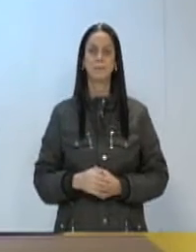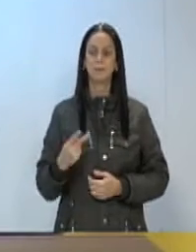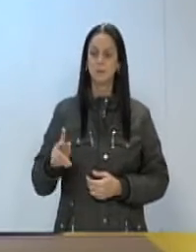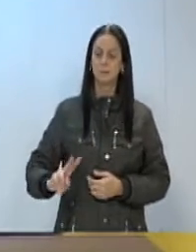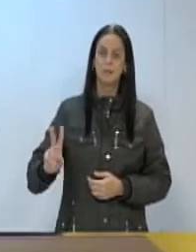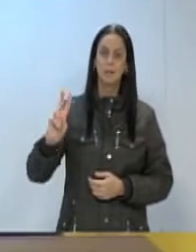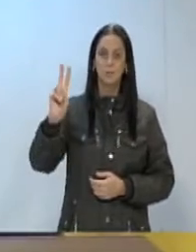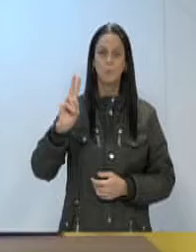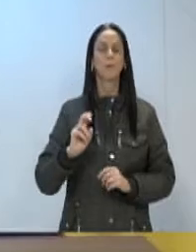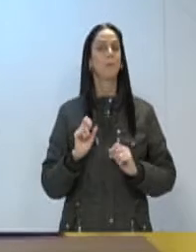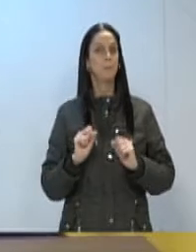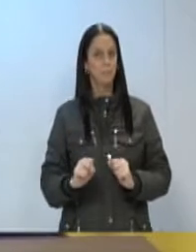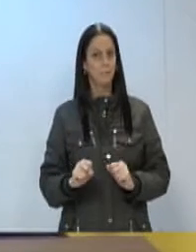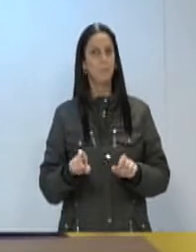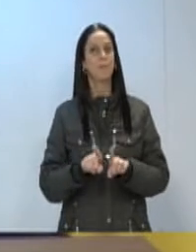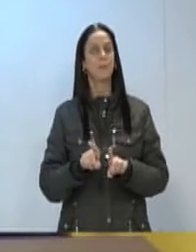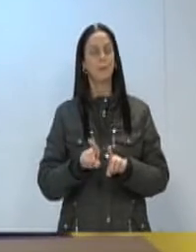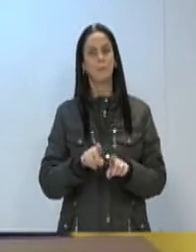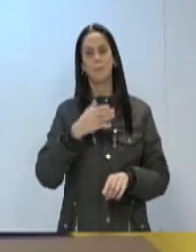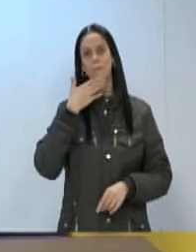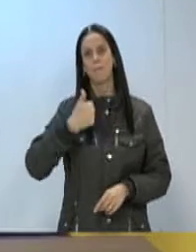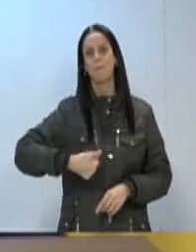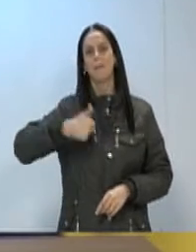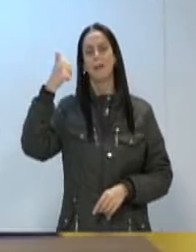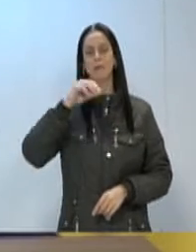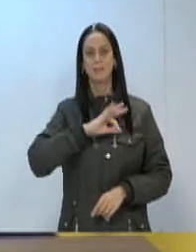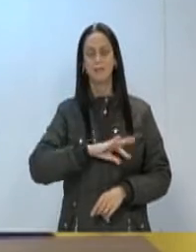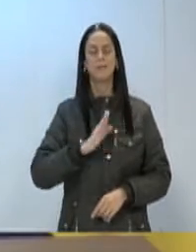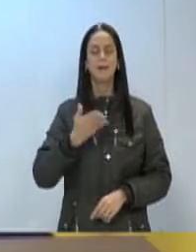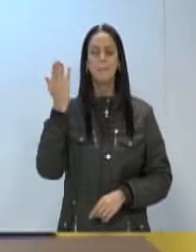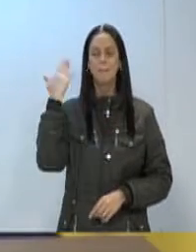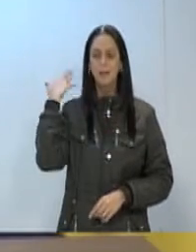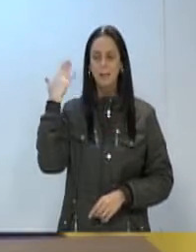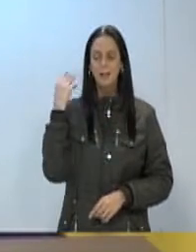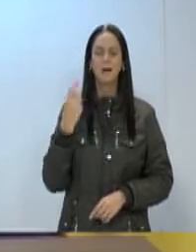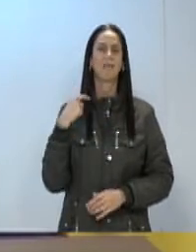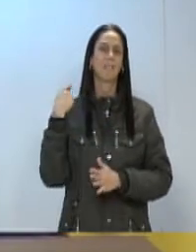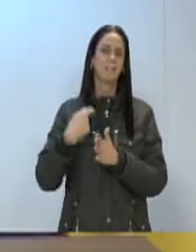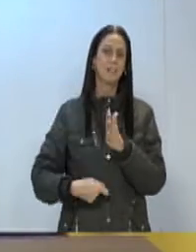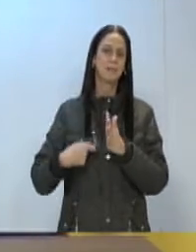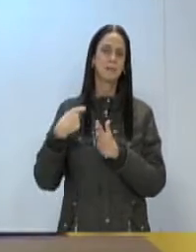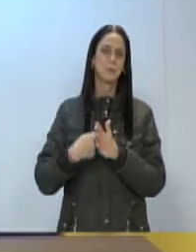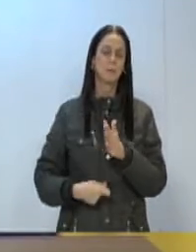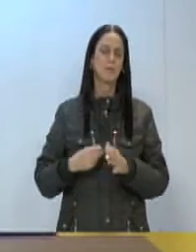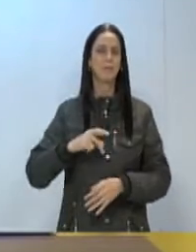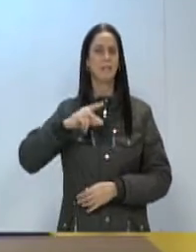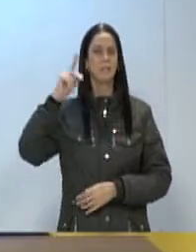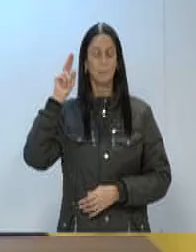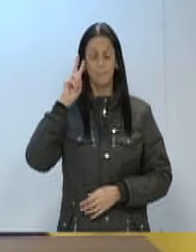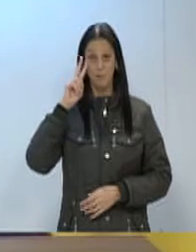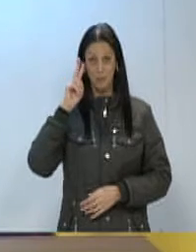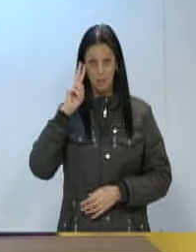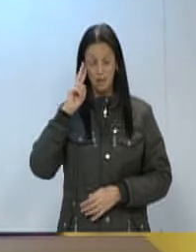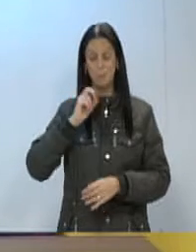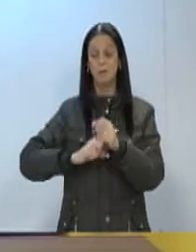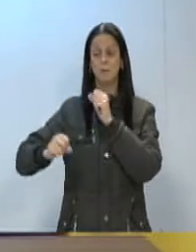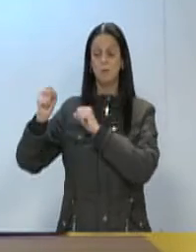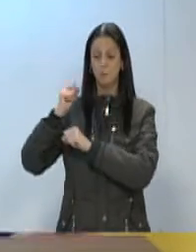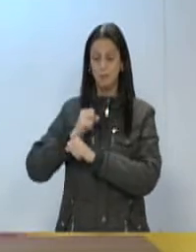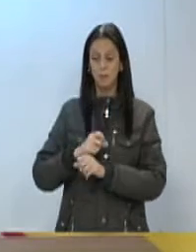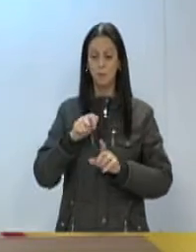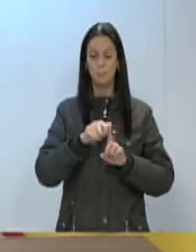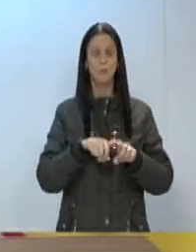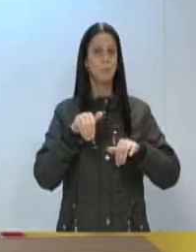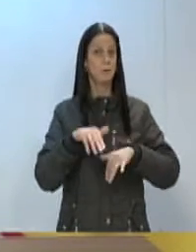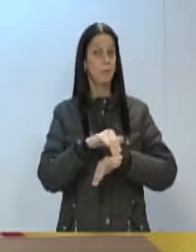salário também possa ter uma melhoria eu vim cobrando a tempo aqui nessa Tribuna eu avisei em setembro se os vereadores que a gente teve aqui a